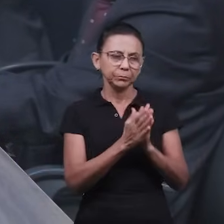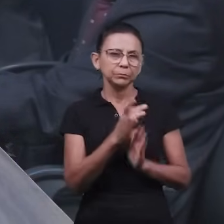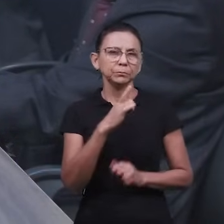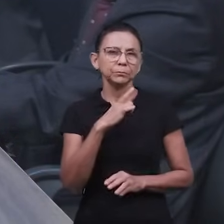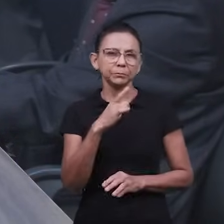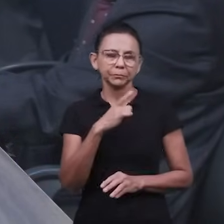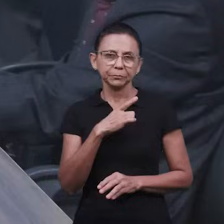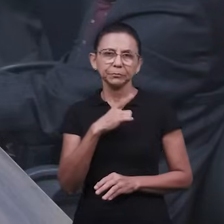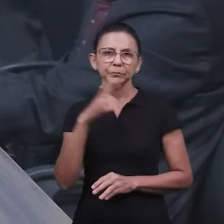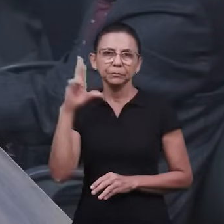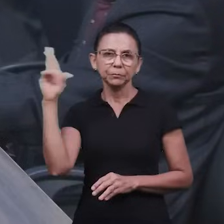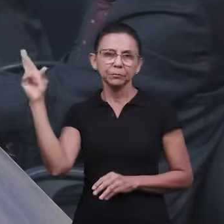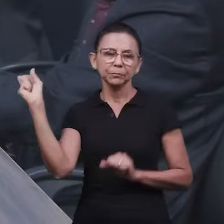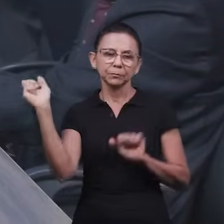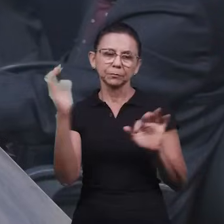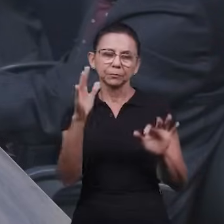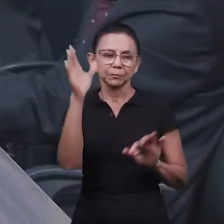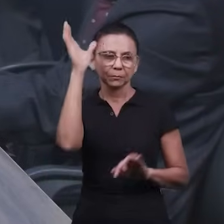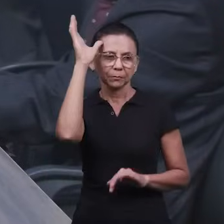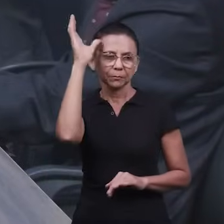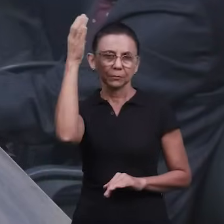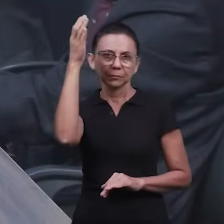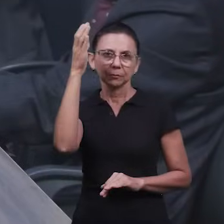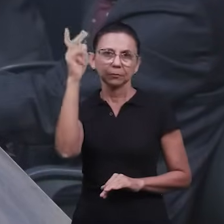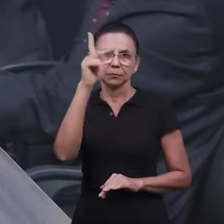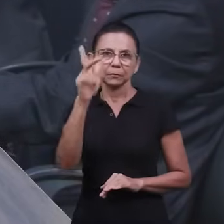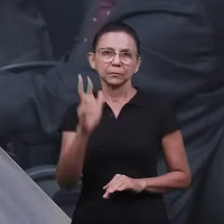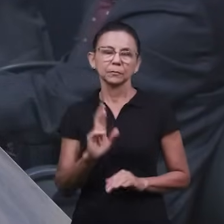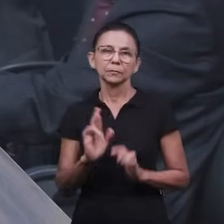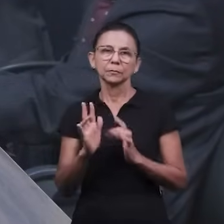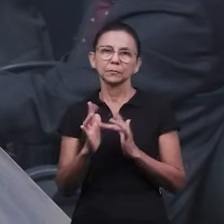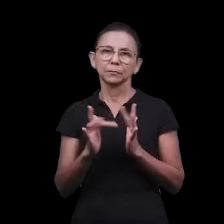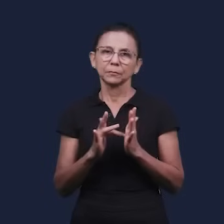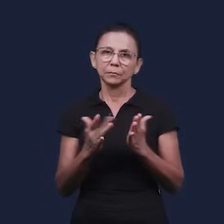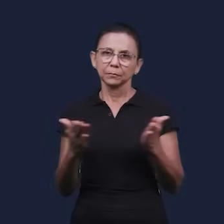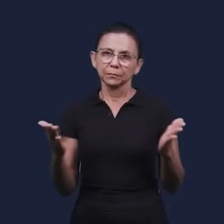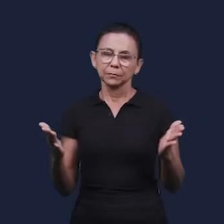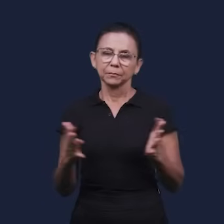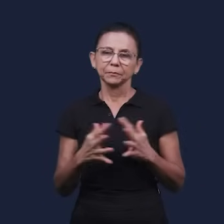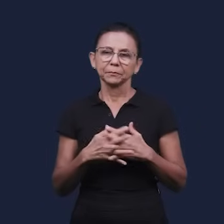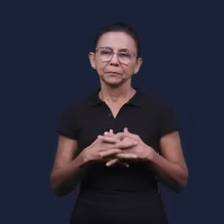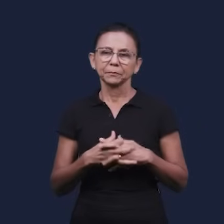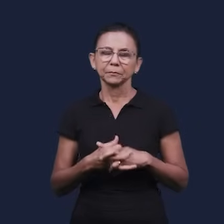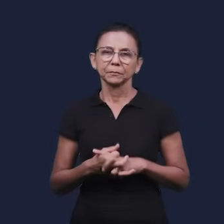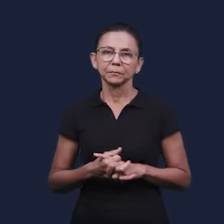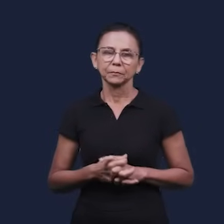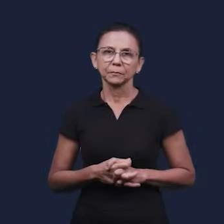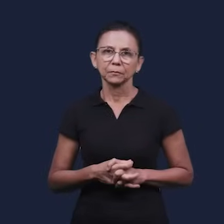Senhor vai dar a solução. Glória a Deus. A paz do Senhor a todos.